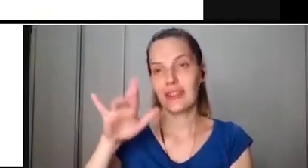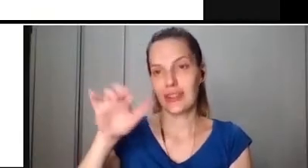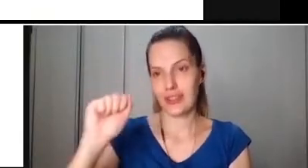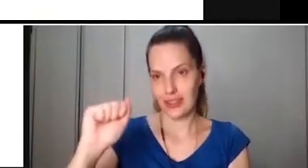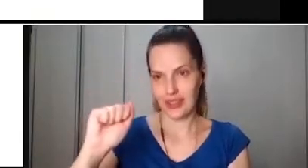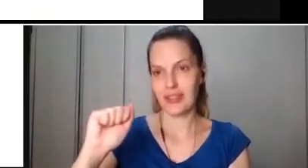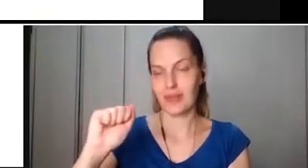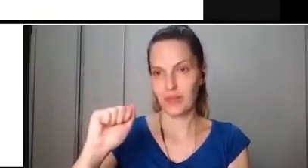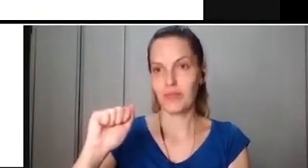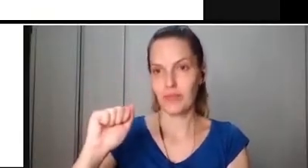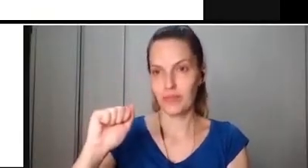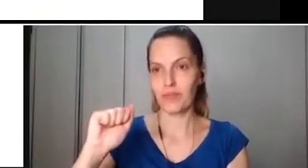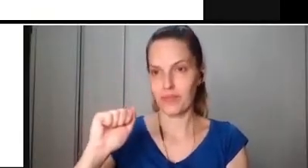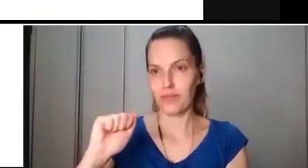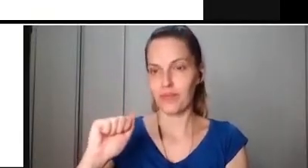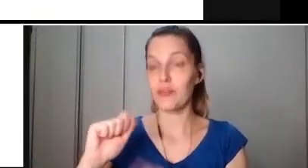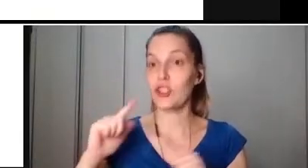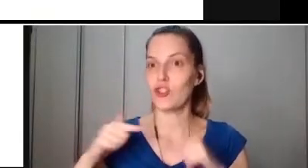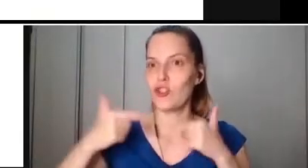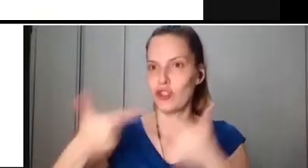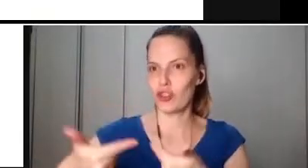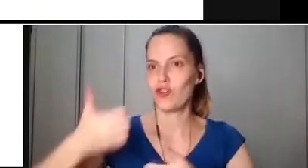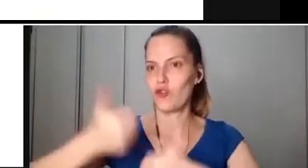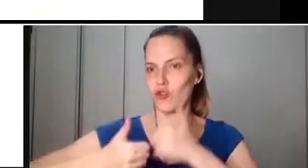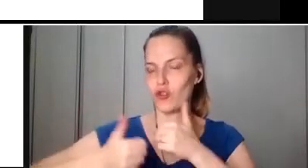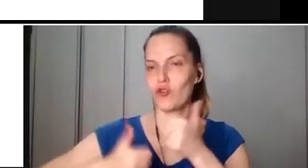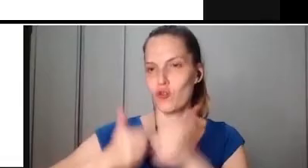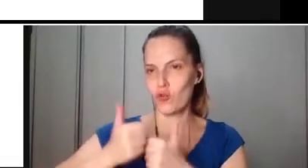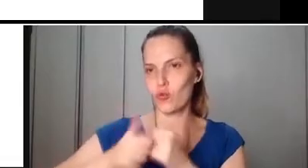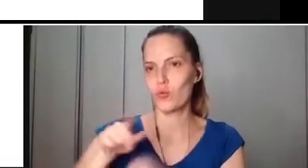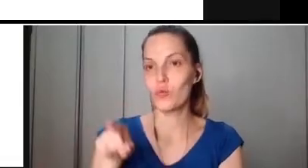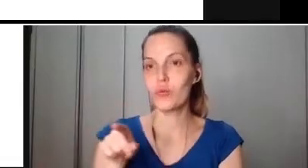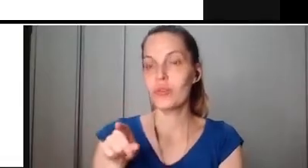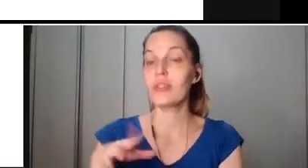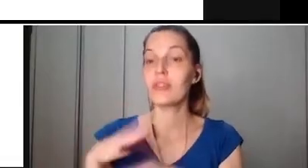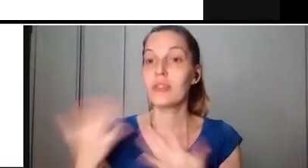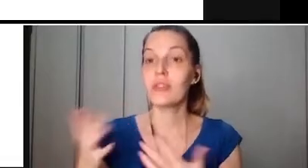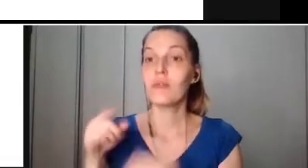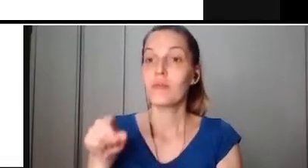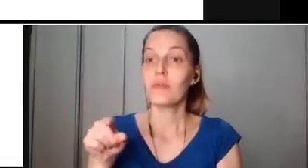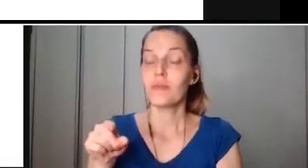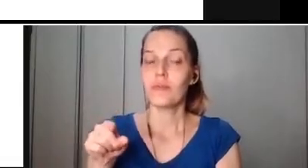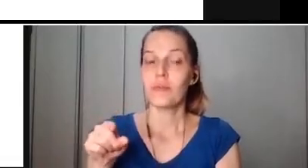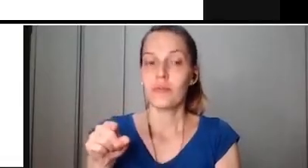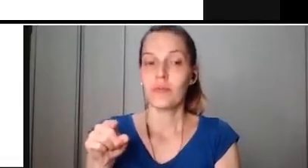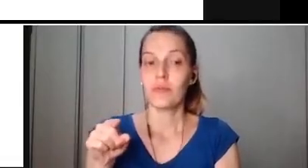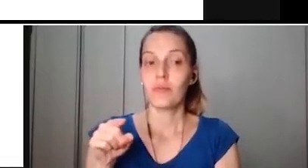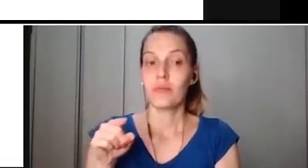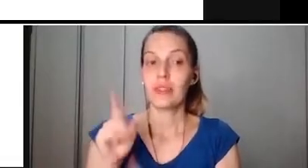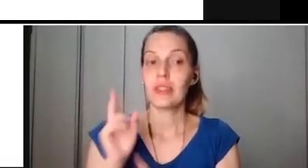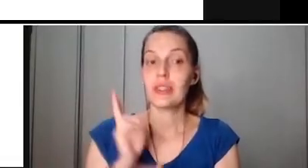na loteria, você ganhar na loteria, é mínima, é quase nenhuma. Mas toda vez que tem